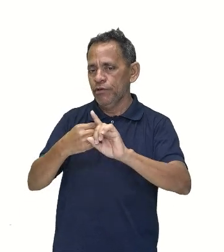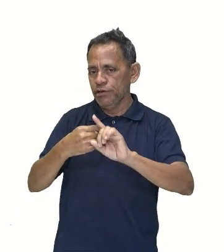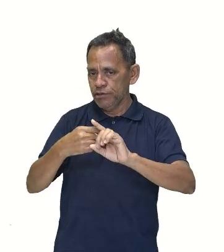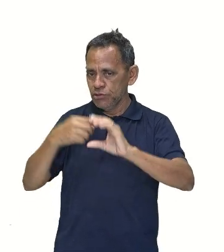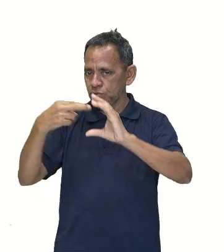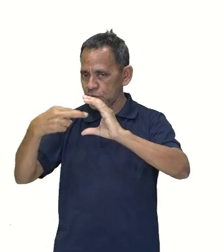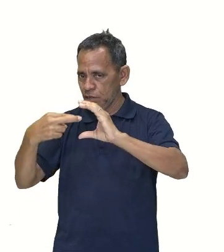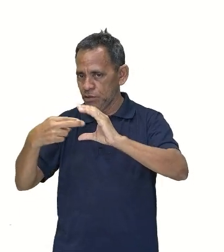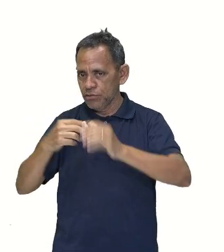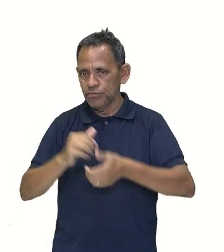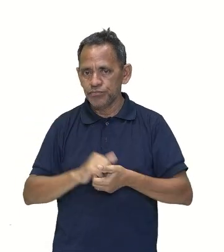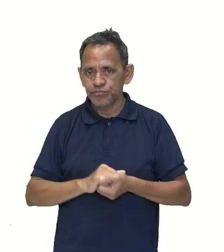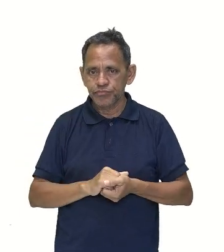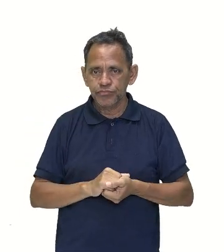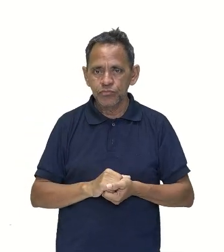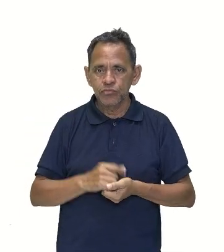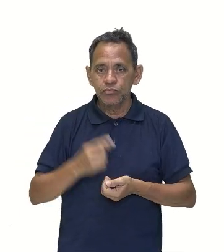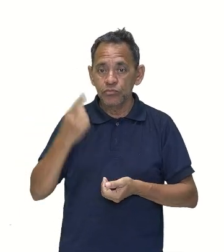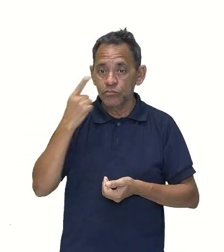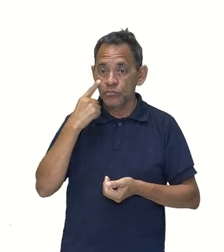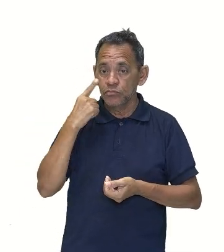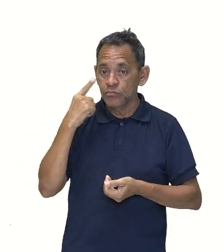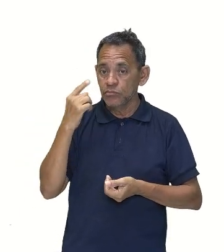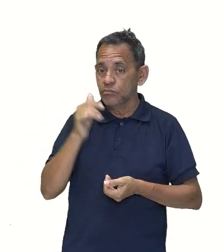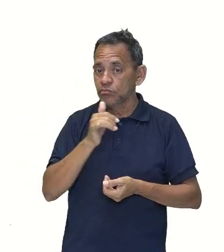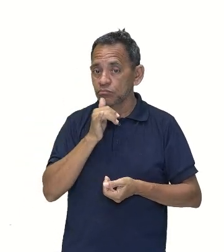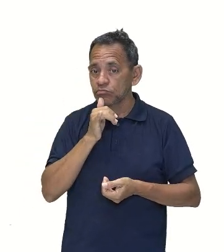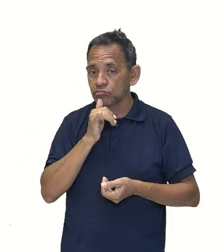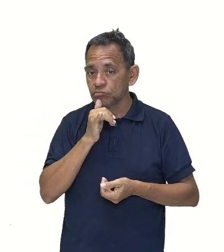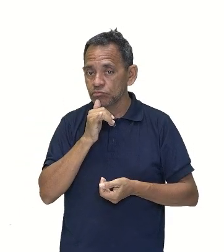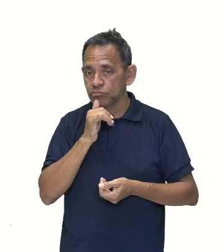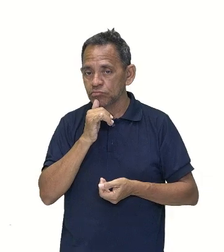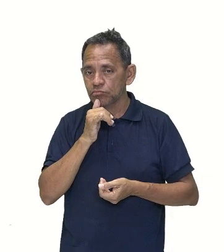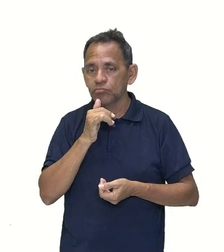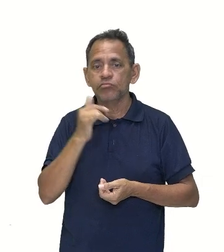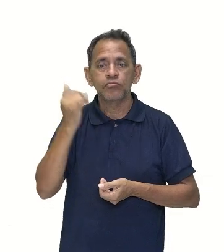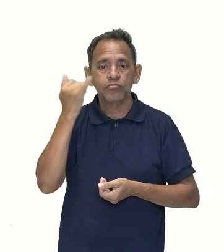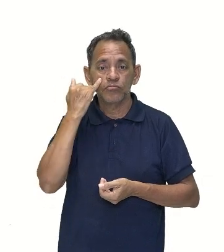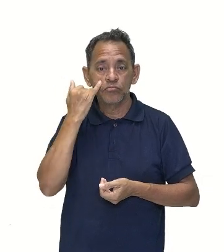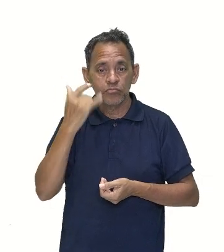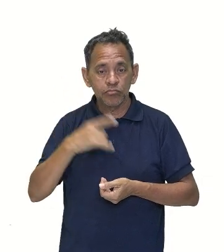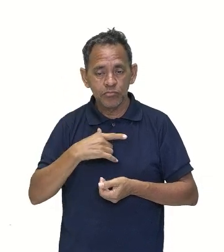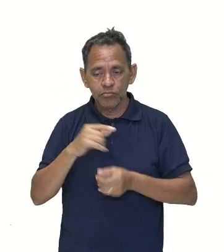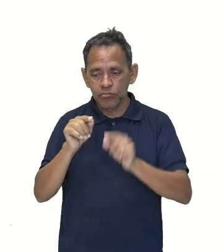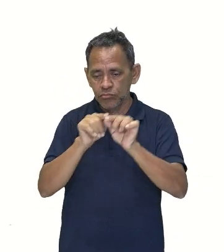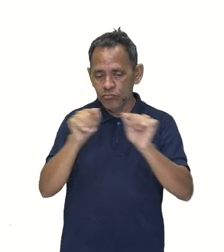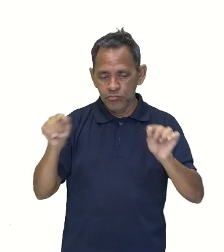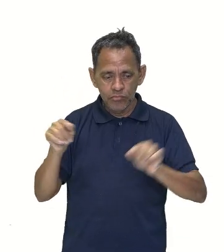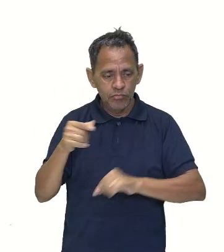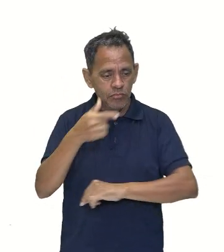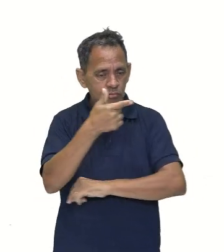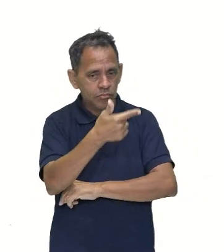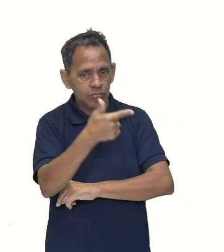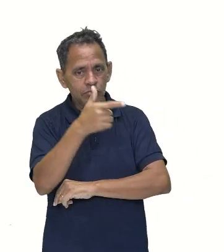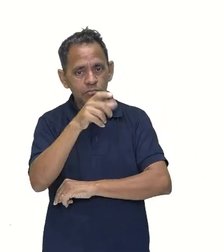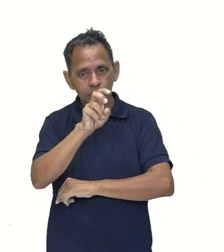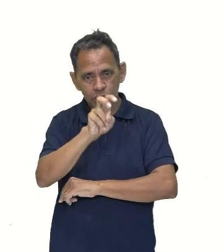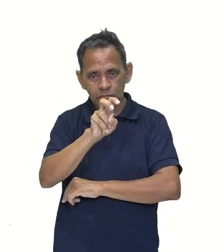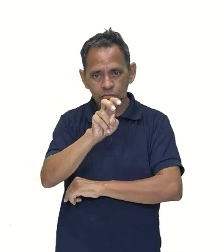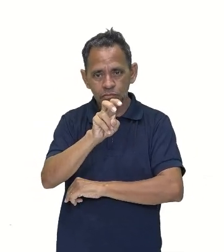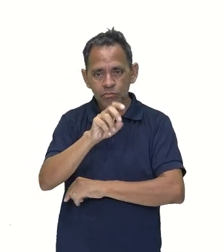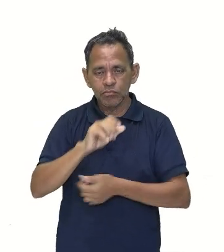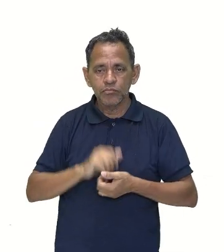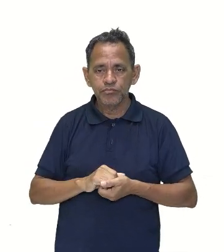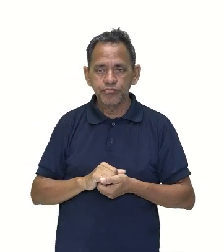comprimento. Observa que no nosso exemplo aqui foi dado quem? O comprimento, né? 25 centímetros. Então, no lugar de C, eu